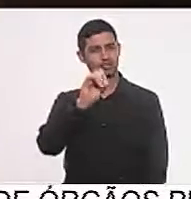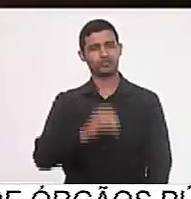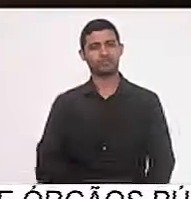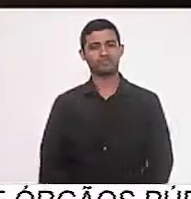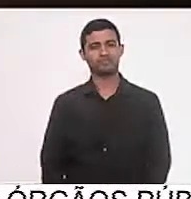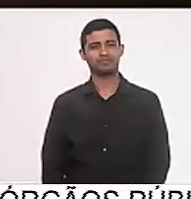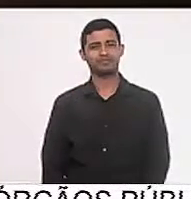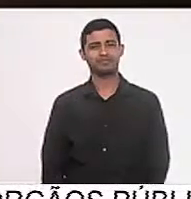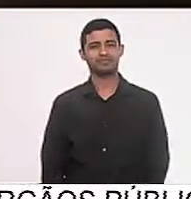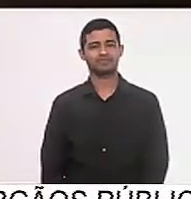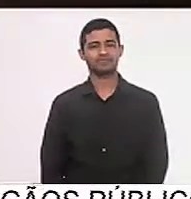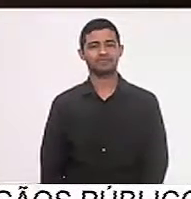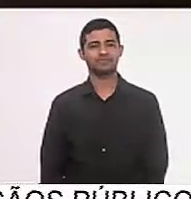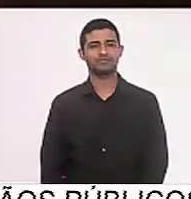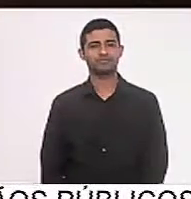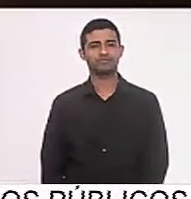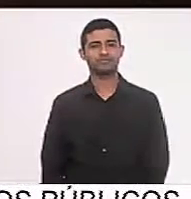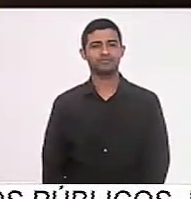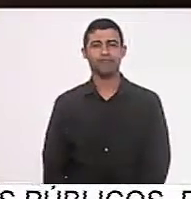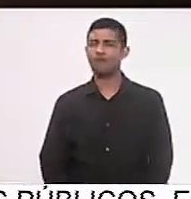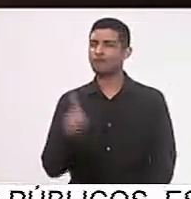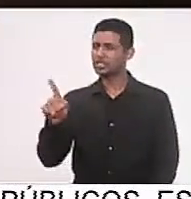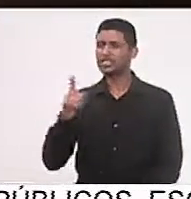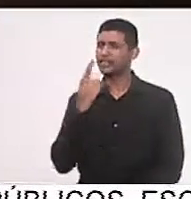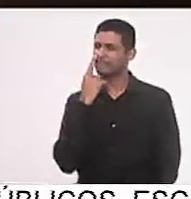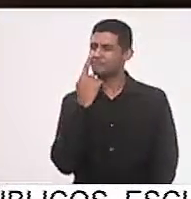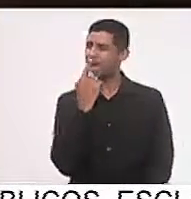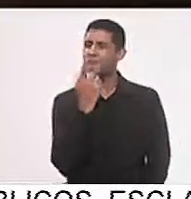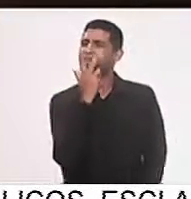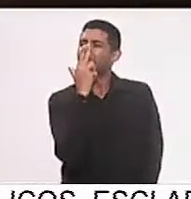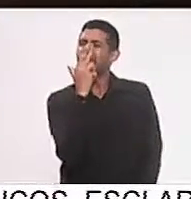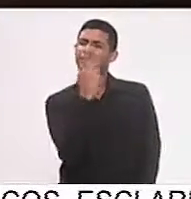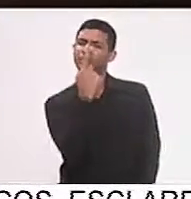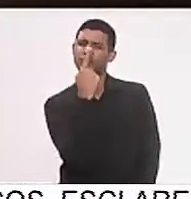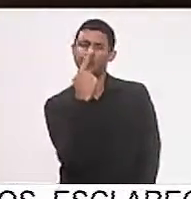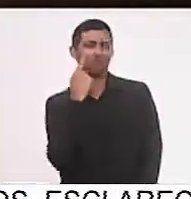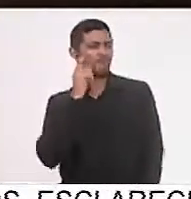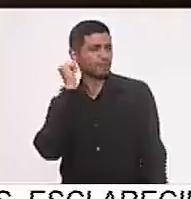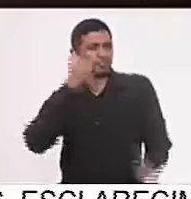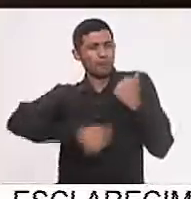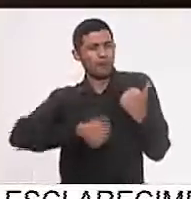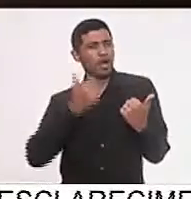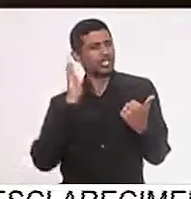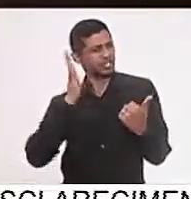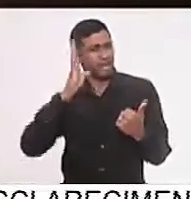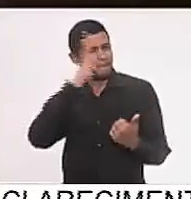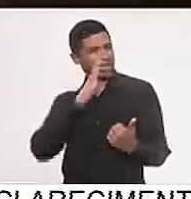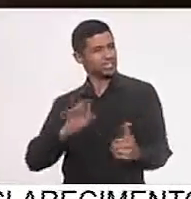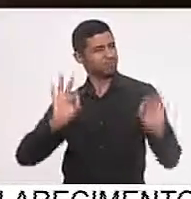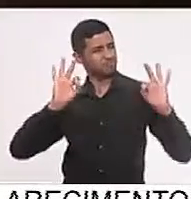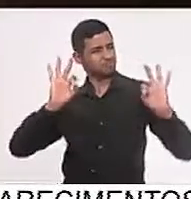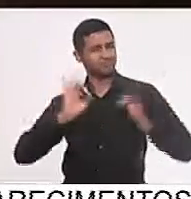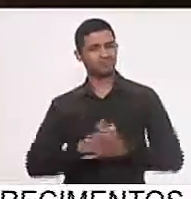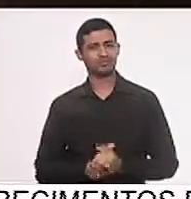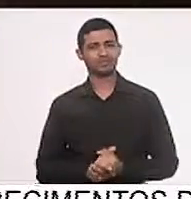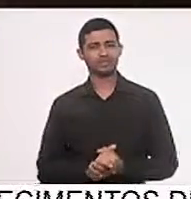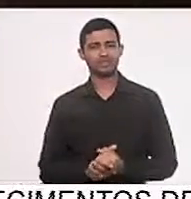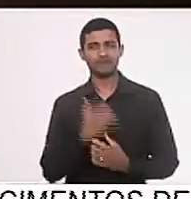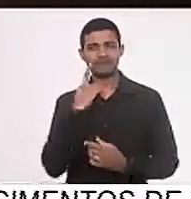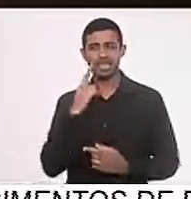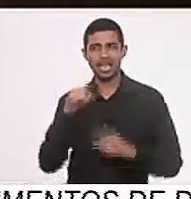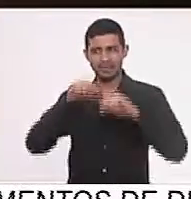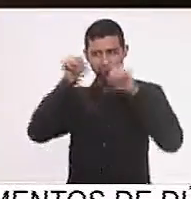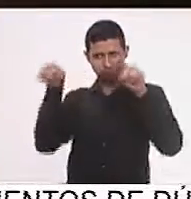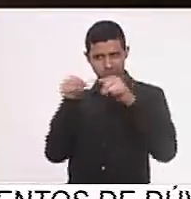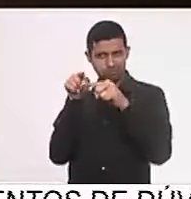por tamanha intimidade com o esporte que já abrilhantou o Brasil. E aí eu faço as minhas palavras... E ele não foi o alvo, hein? Faço